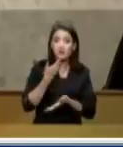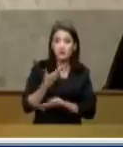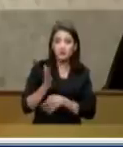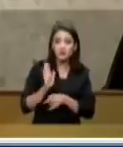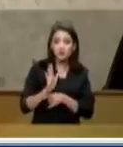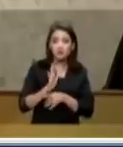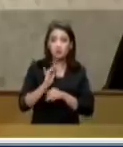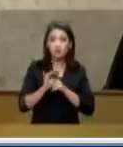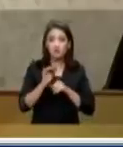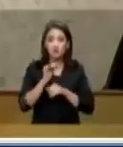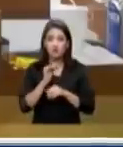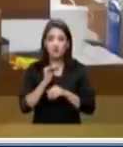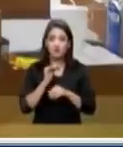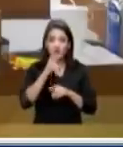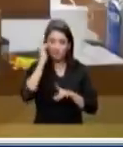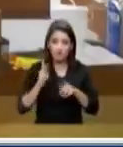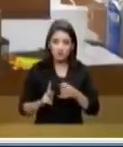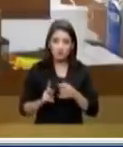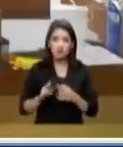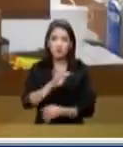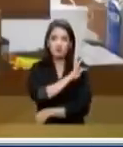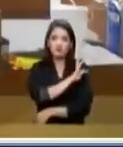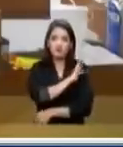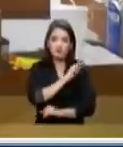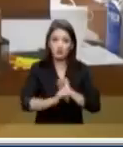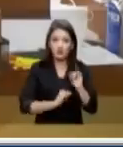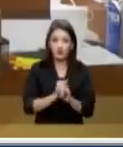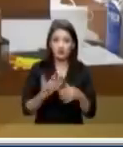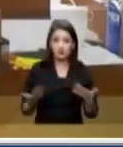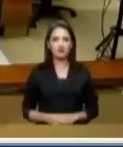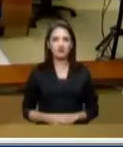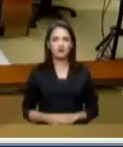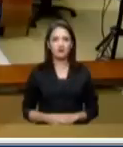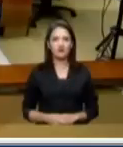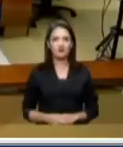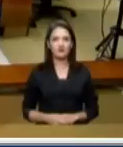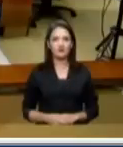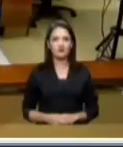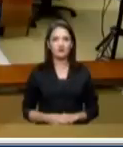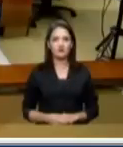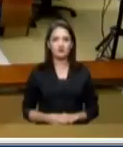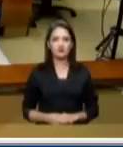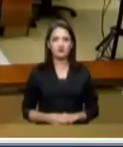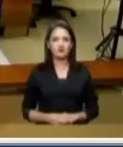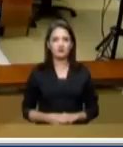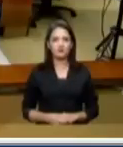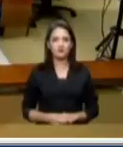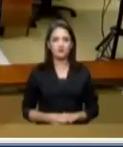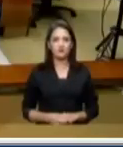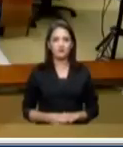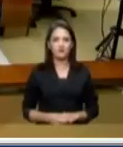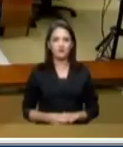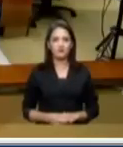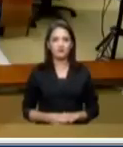sofisticado isso é grosseiro isso já completamente diferente da finalidade essa diz coceira diária que